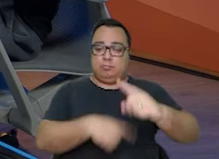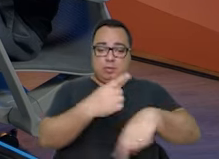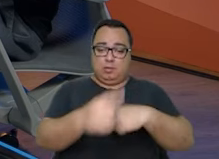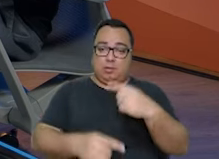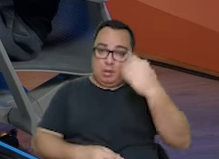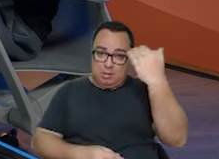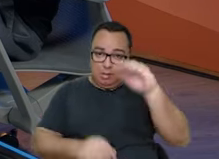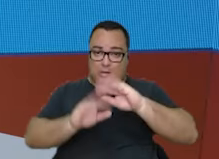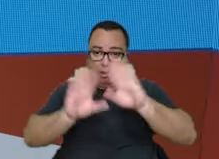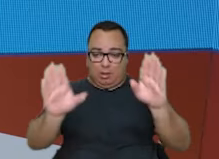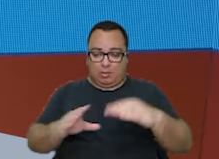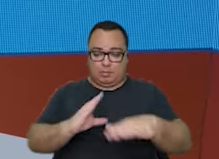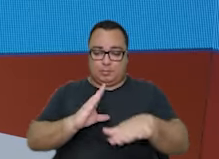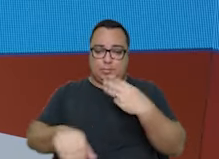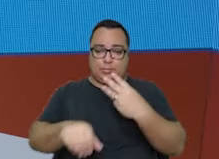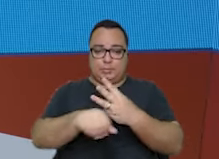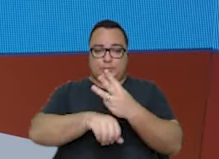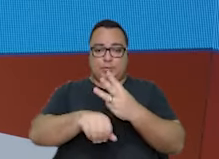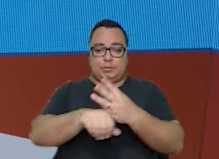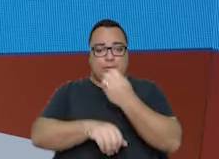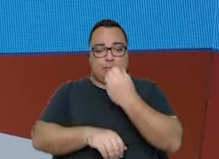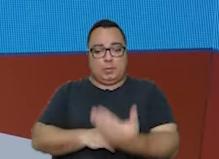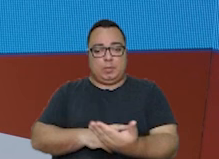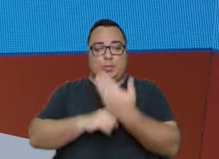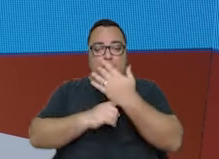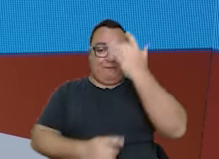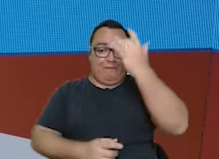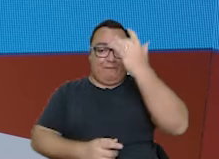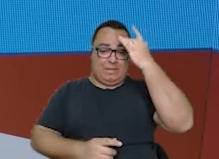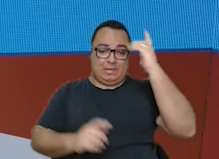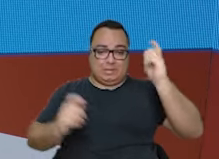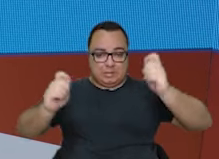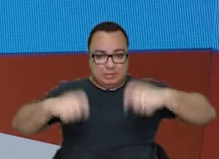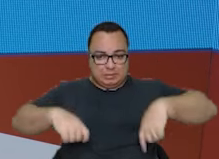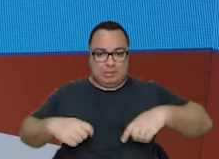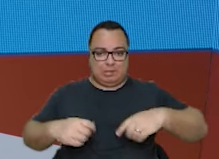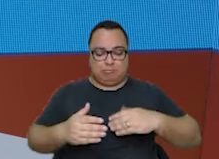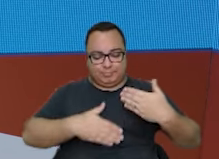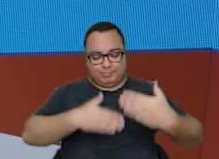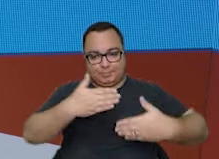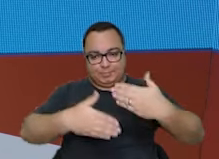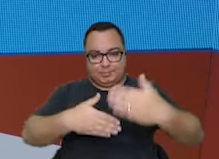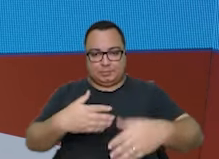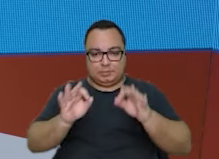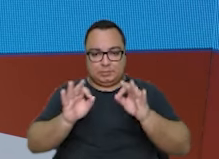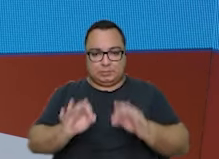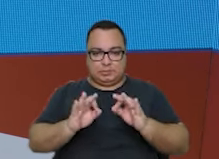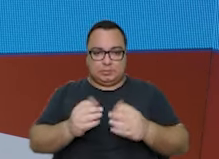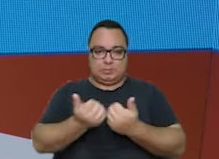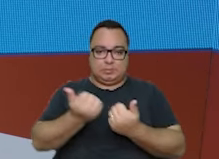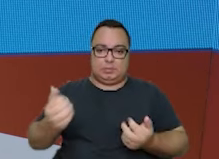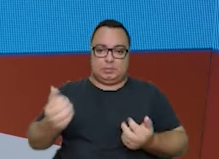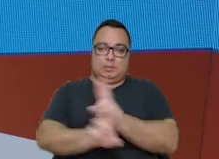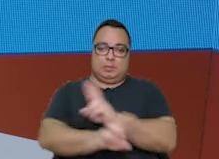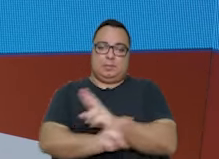que o meio digital estava ali para facilitar esse momento da jornada que era o momento do suporte de de relacionamento e é